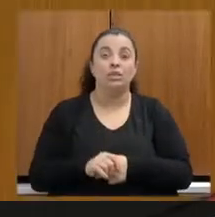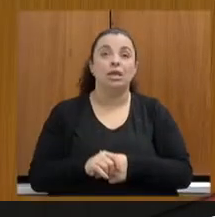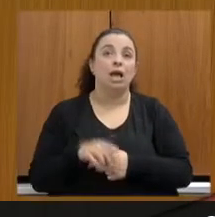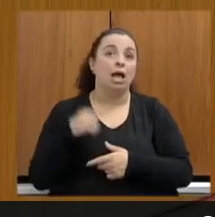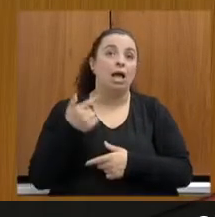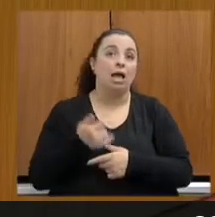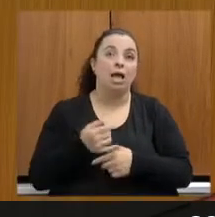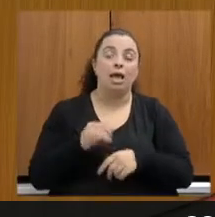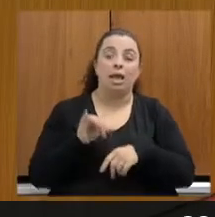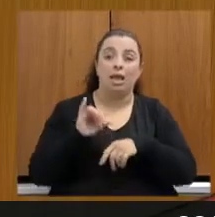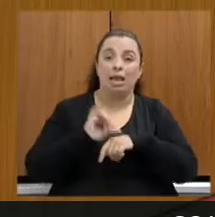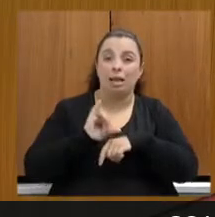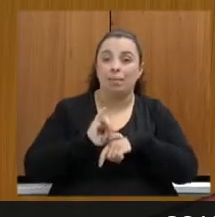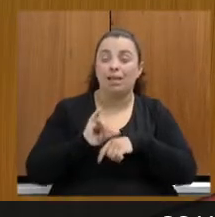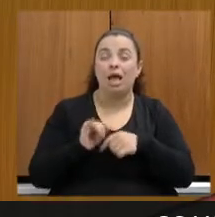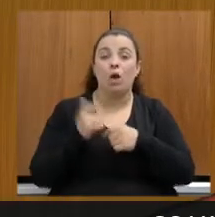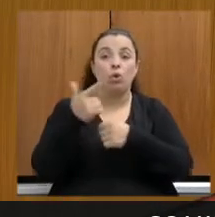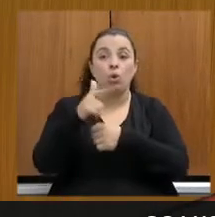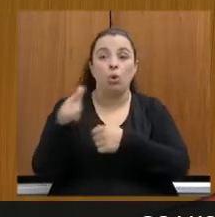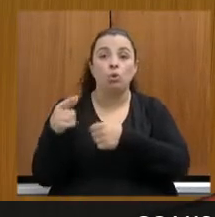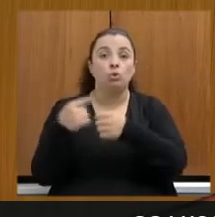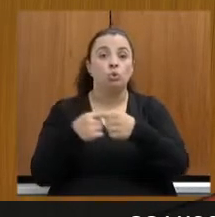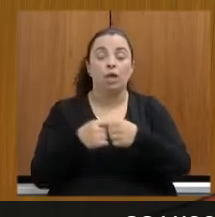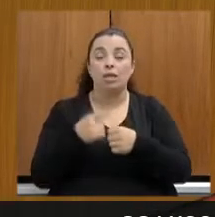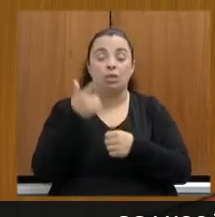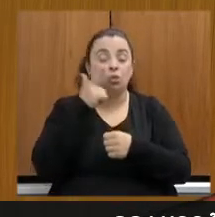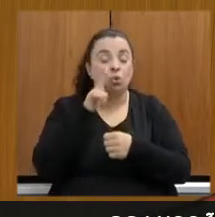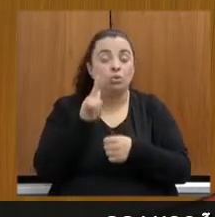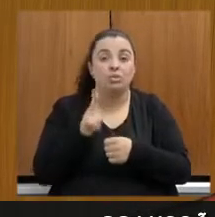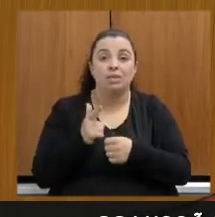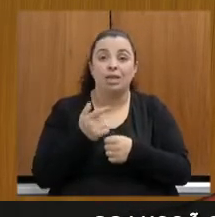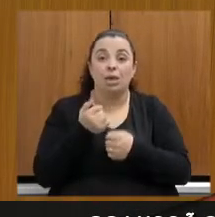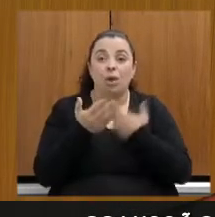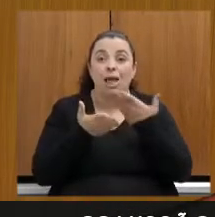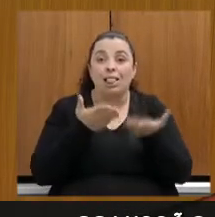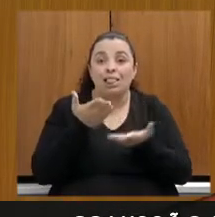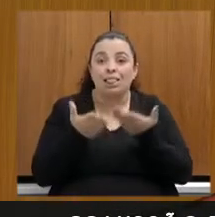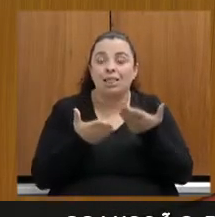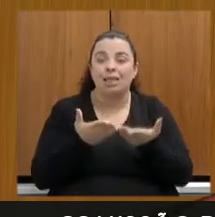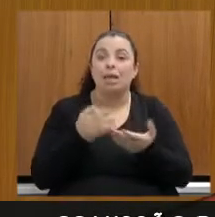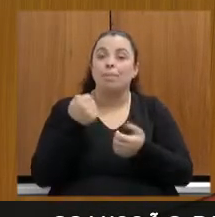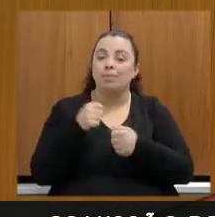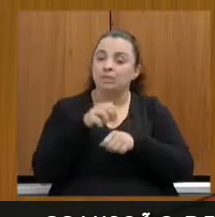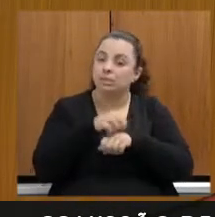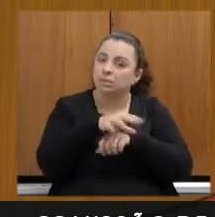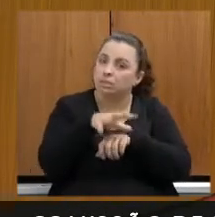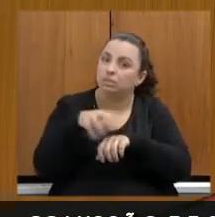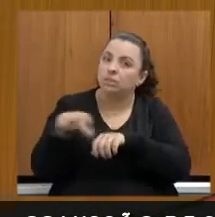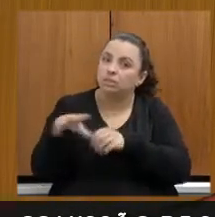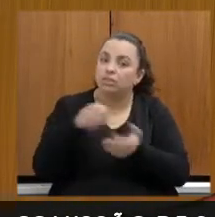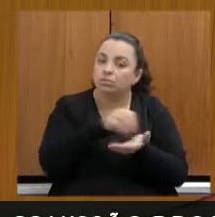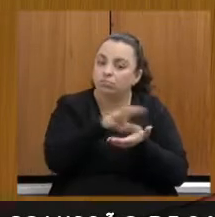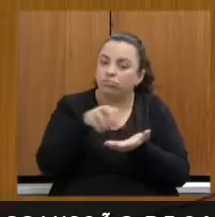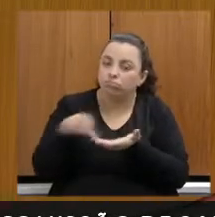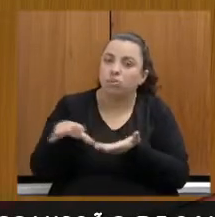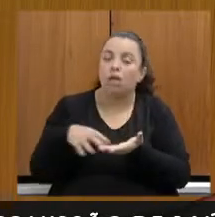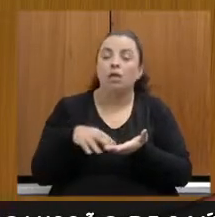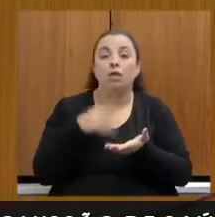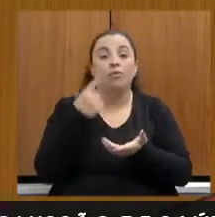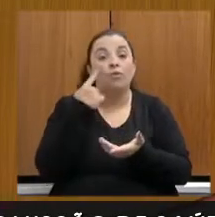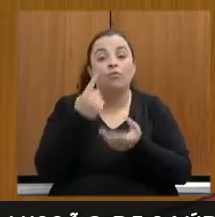outros grandes centros elas não estão dando conta de atender é necessário que haja essa descentralização e vamos ver o que que pode ser feito